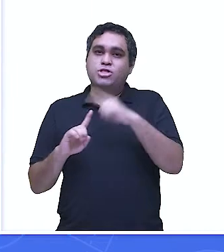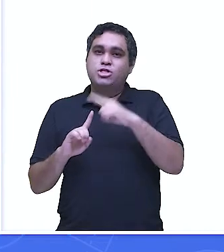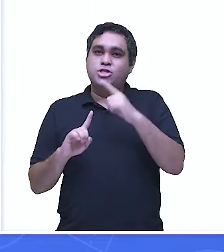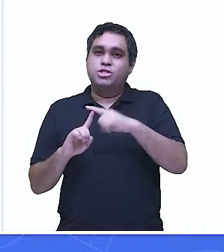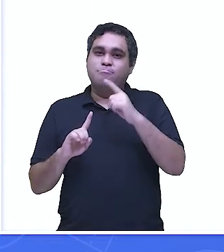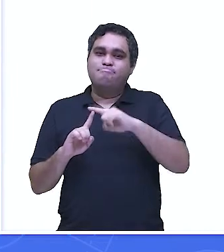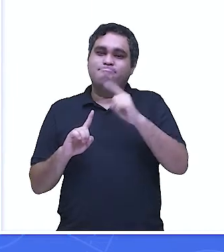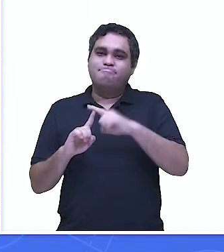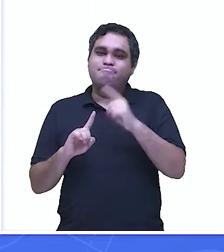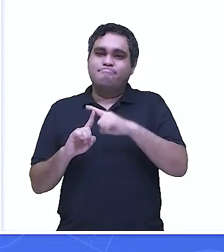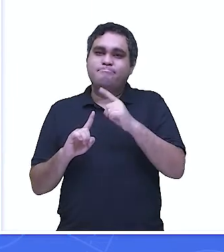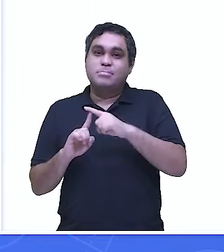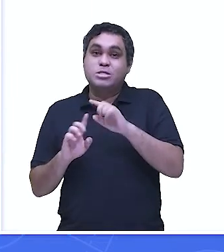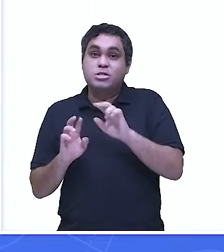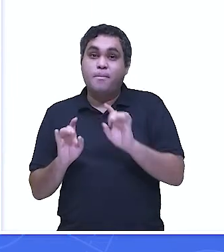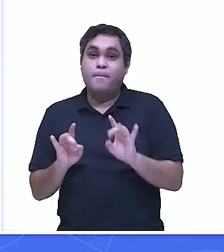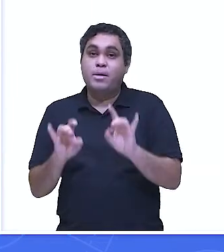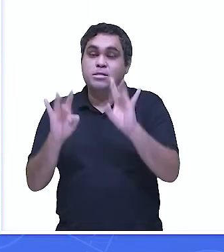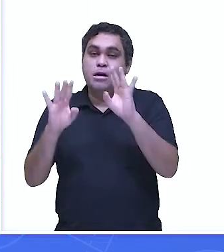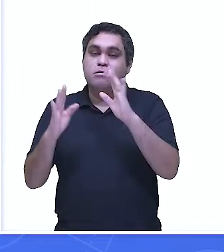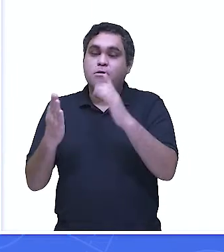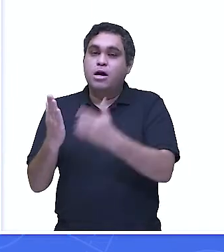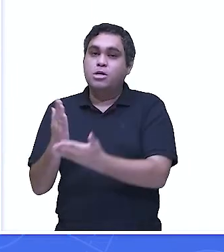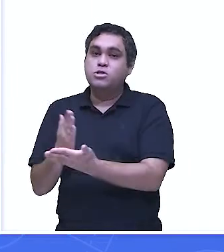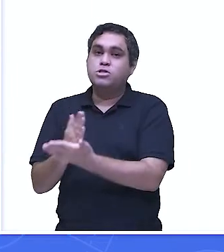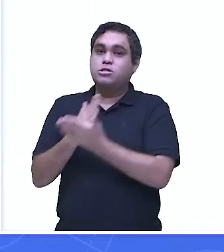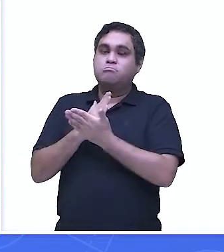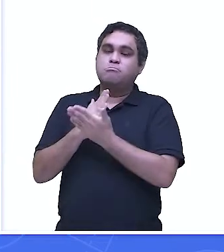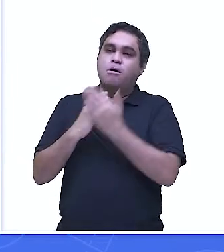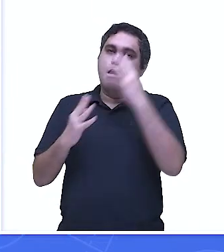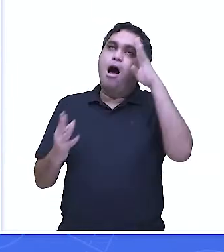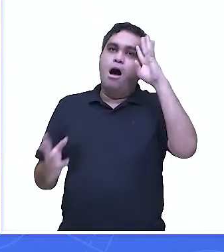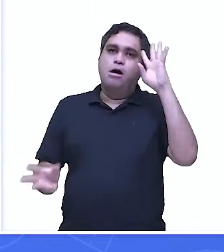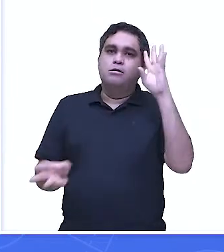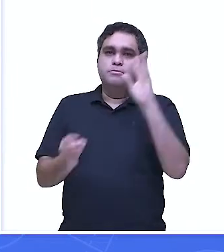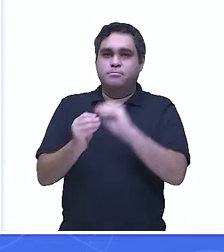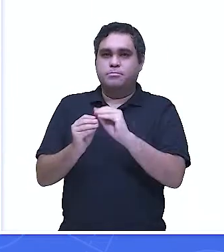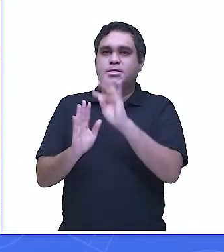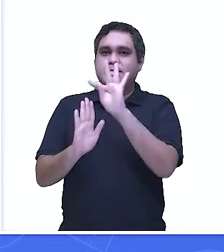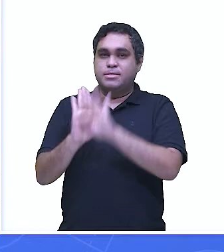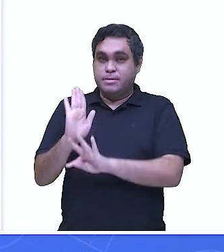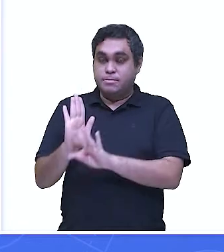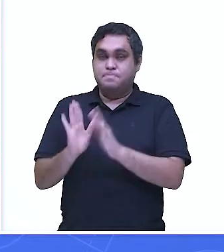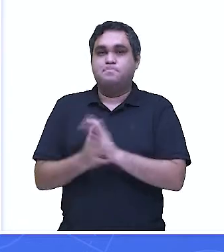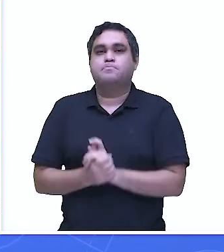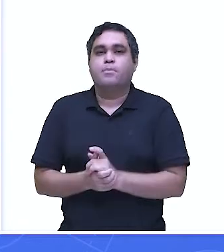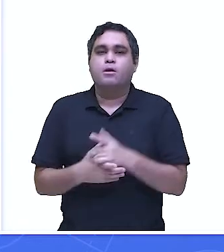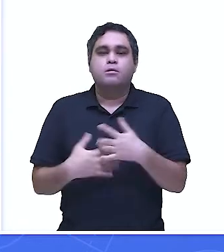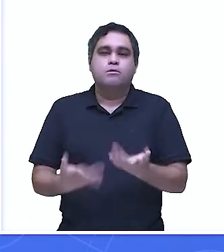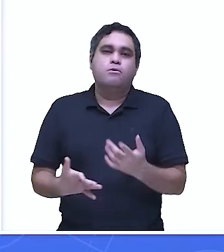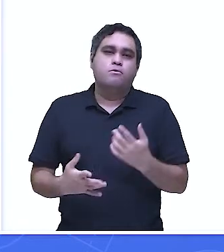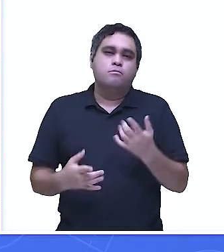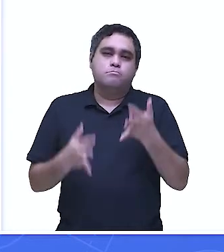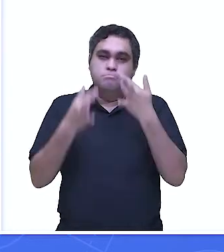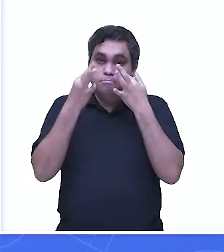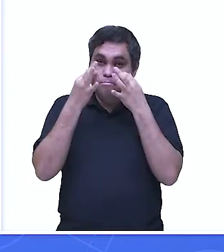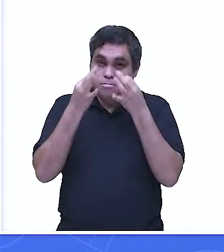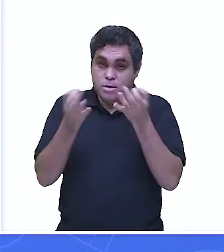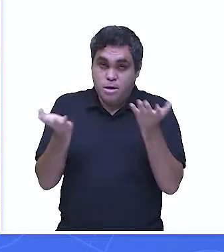que vão nos ajudar a chegar às respostas. Isso mesmo. Então, fiquem atentos